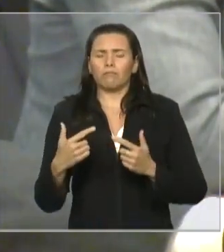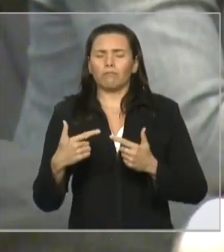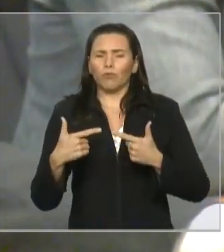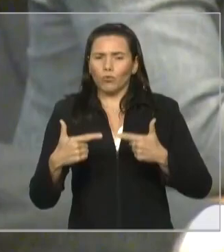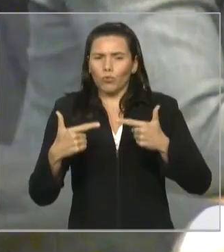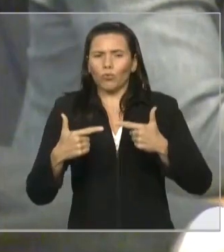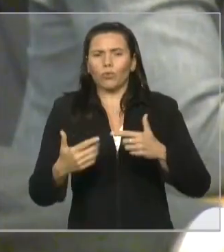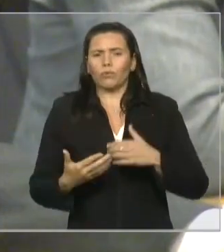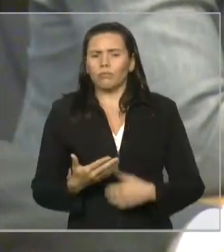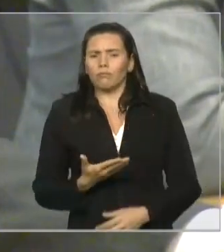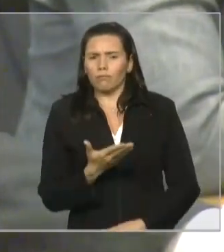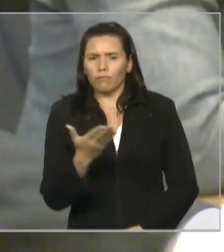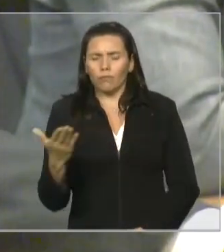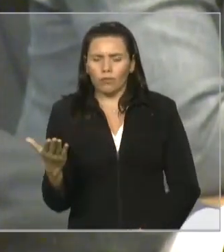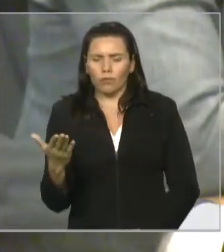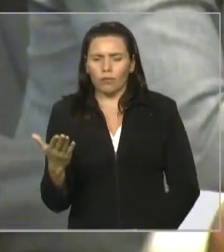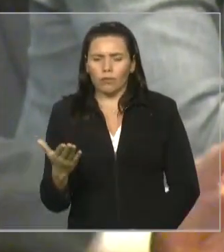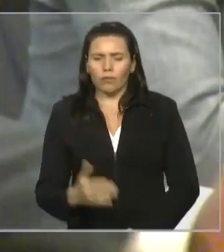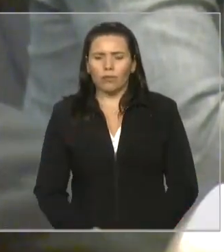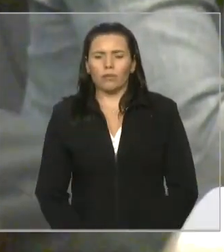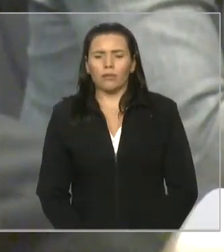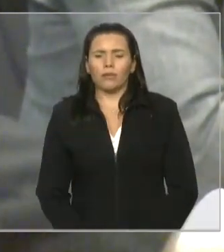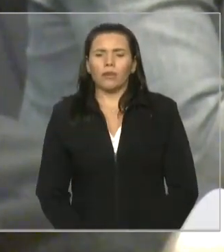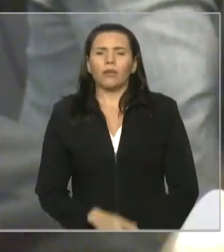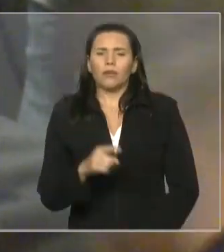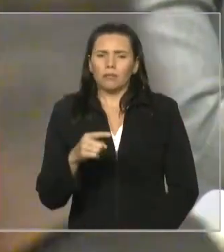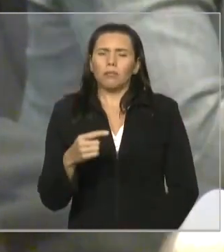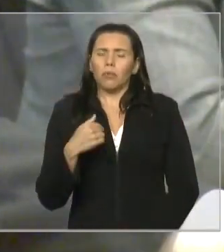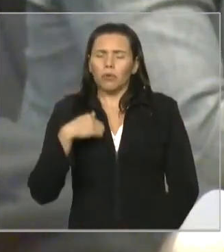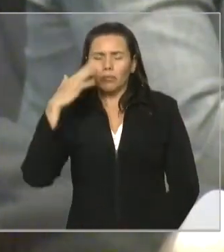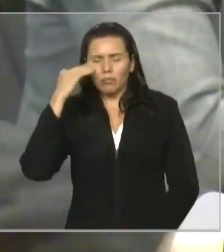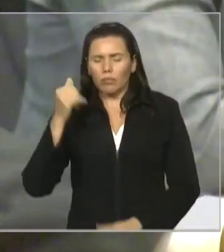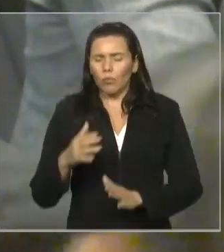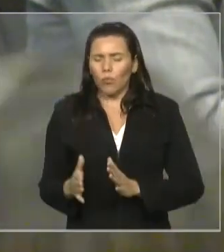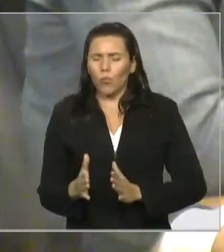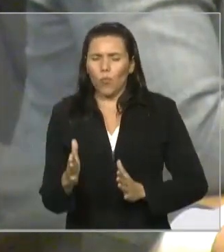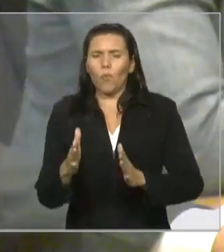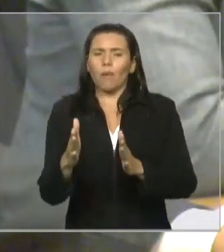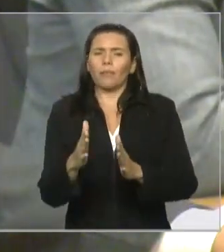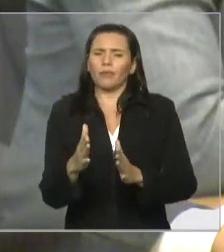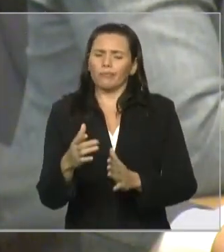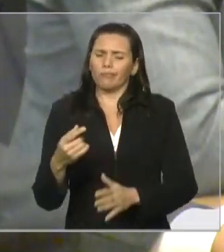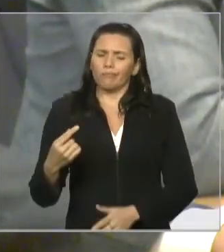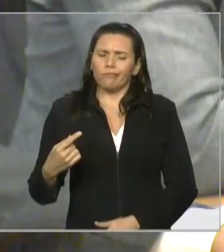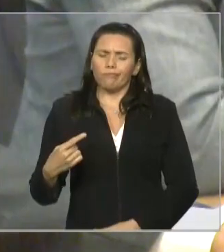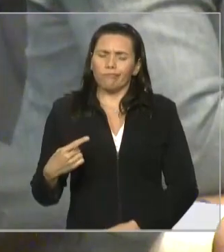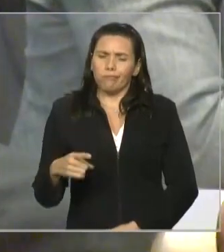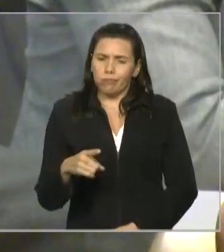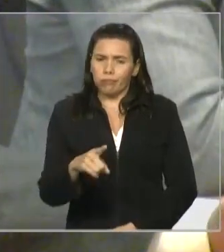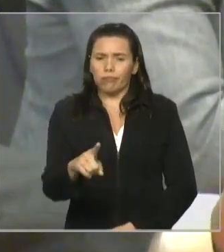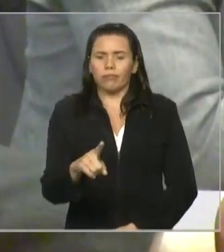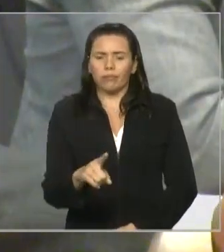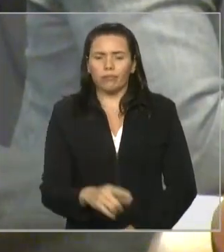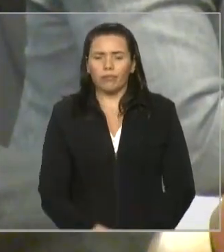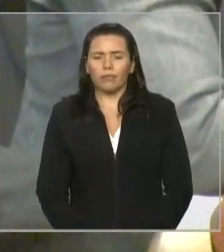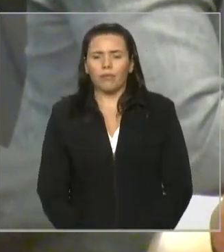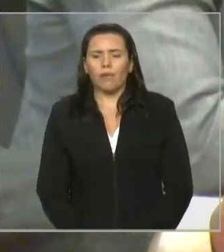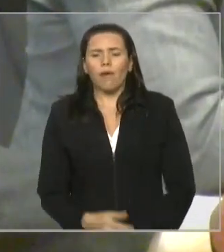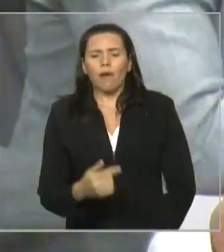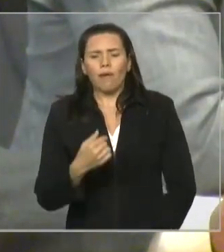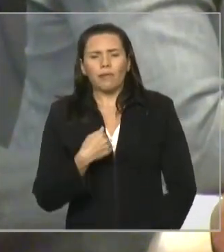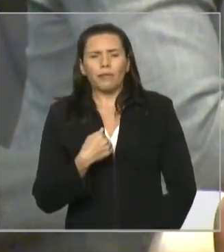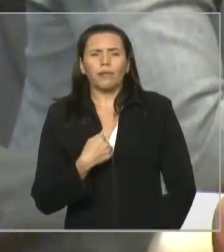necessário. No início de minha vida pública, e por vim da carreira acadêmica, tentei muito, mas esbarrou em